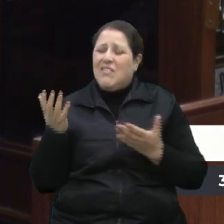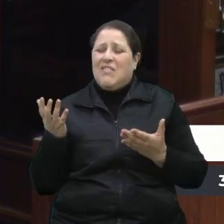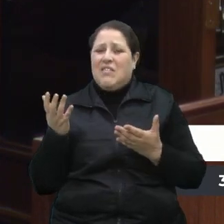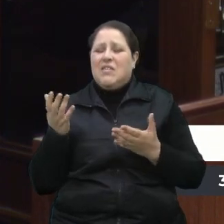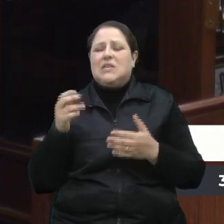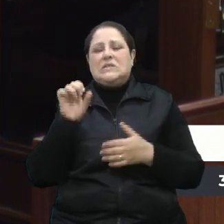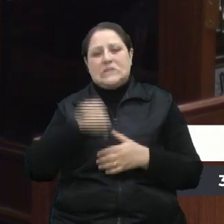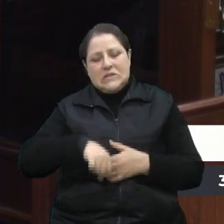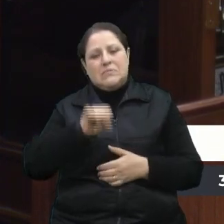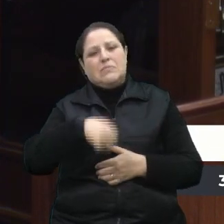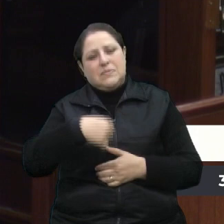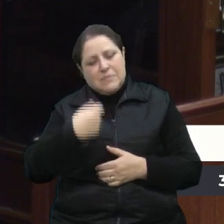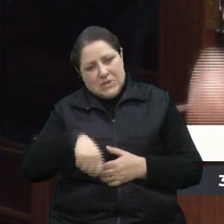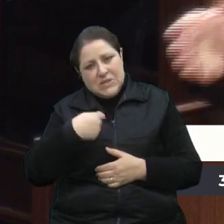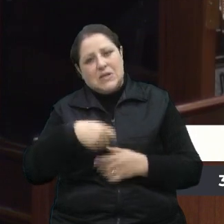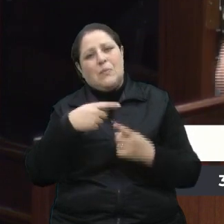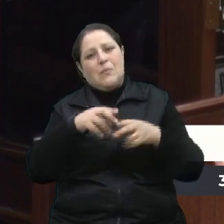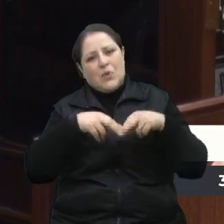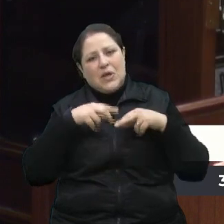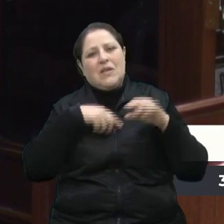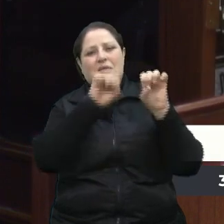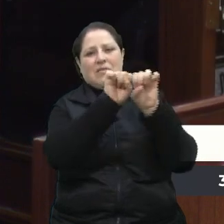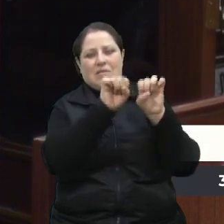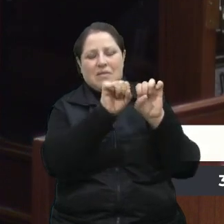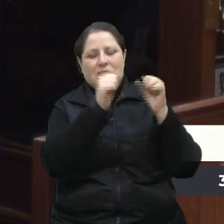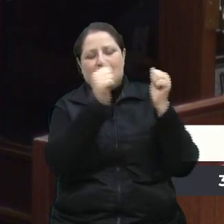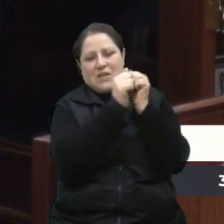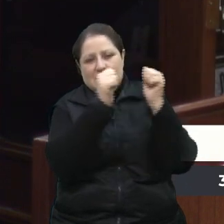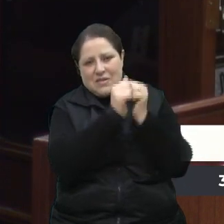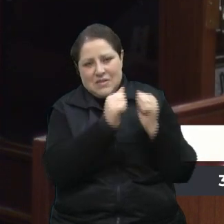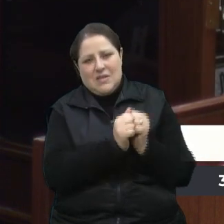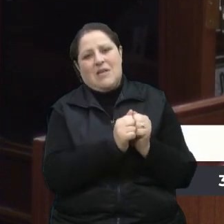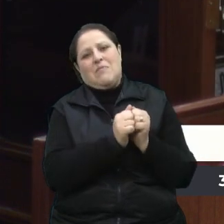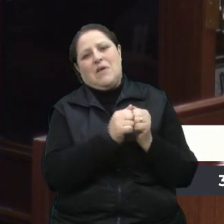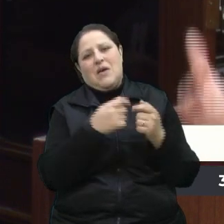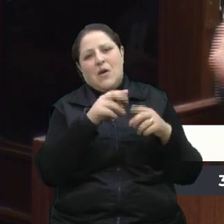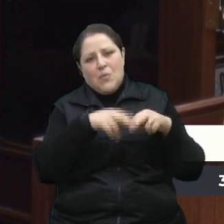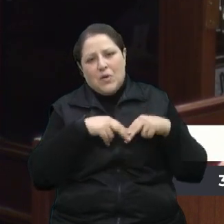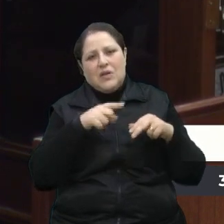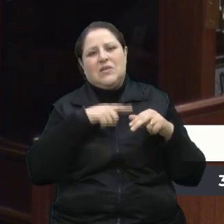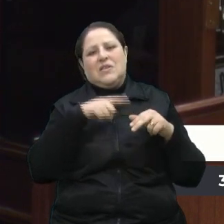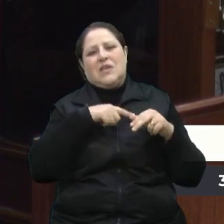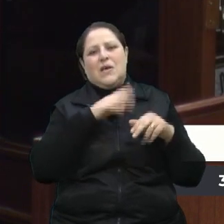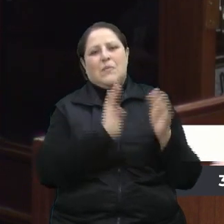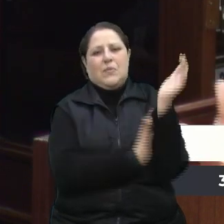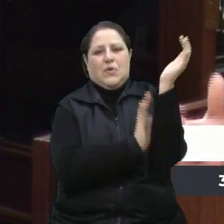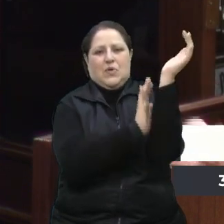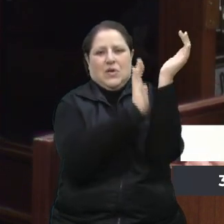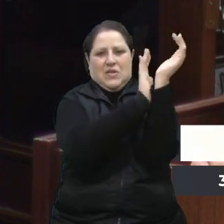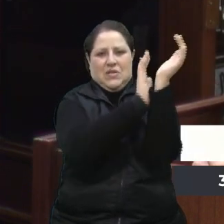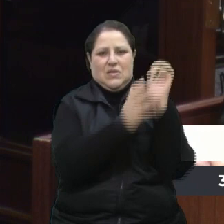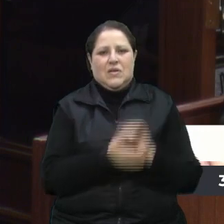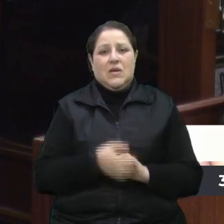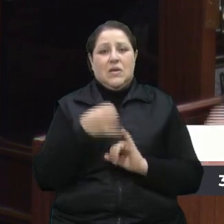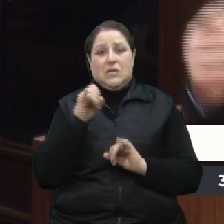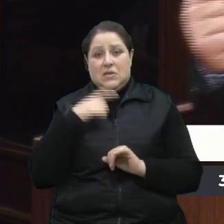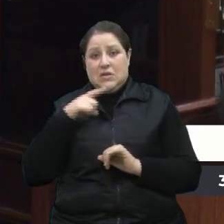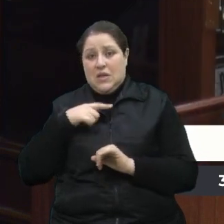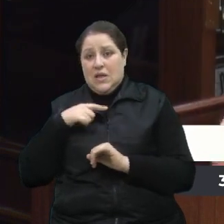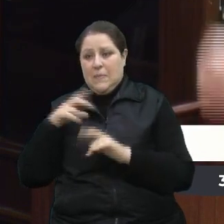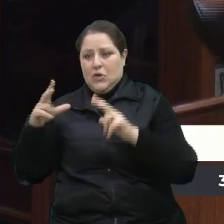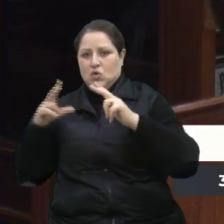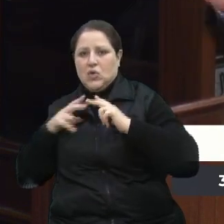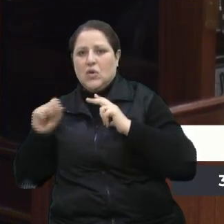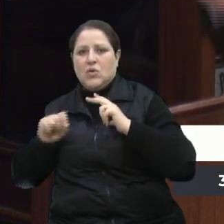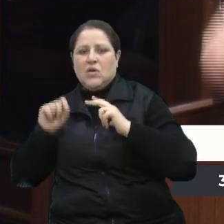do sistema por causa da burocracia porque se fosse na área privada O que que a gente faz o